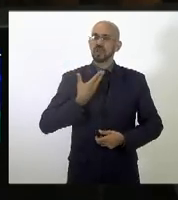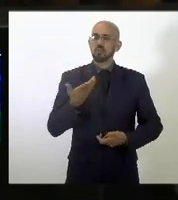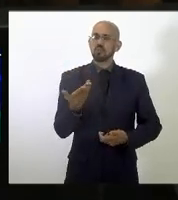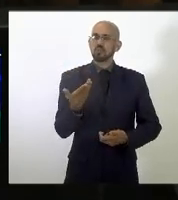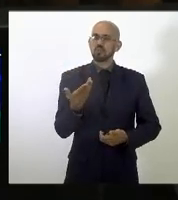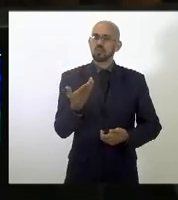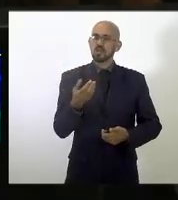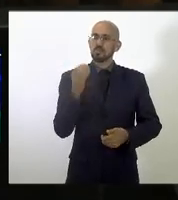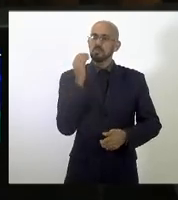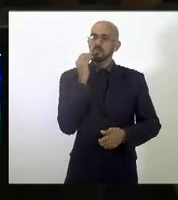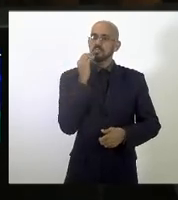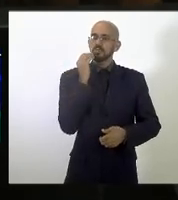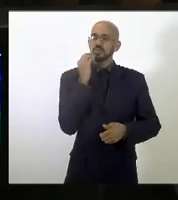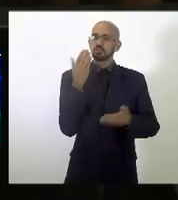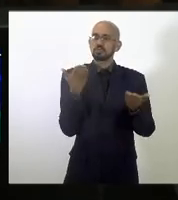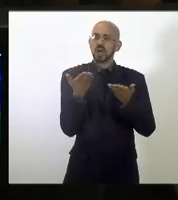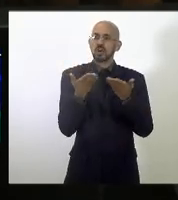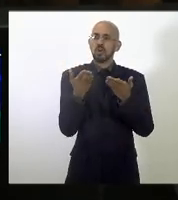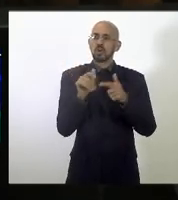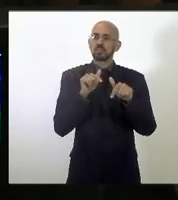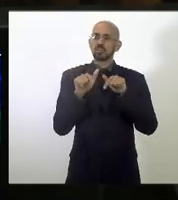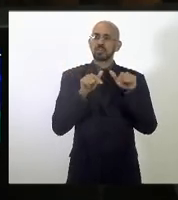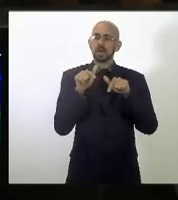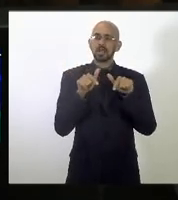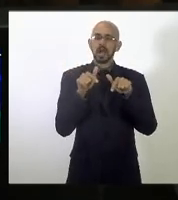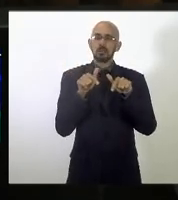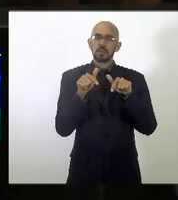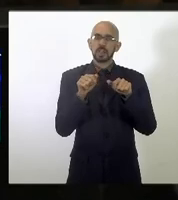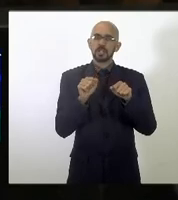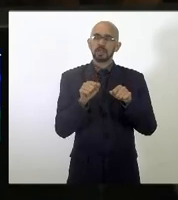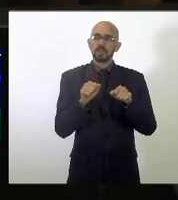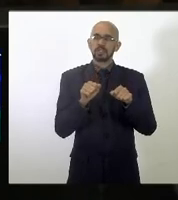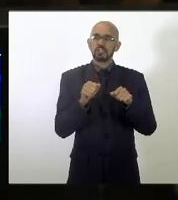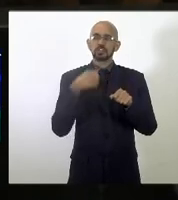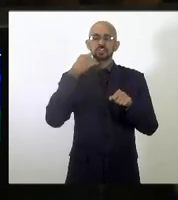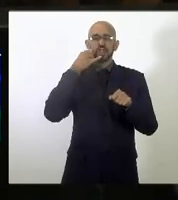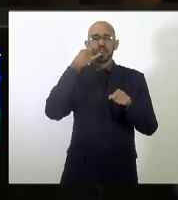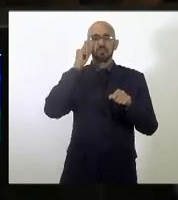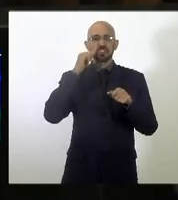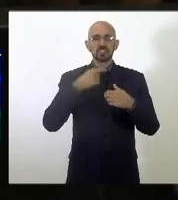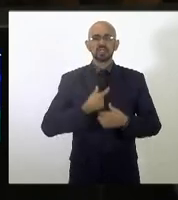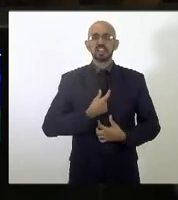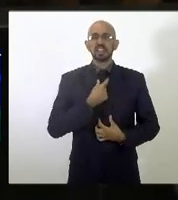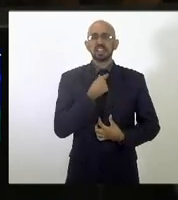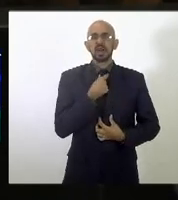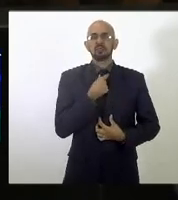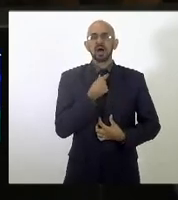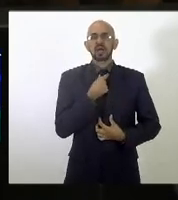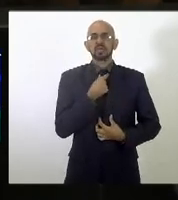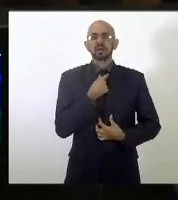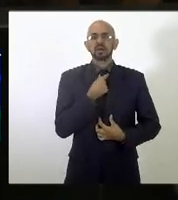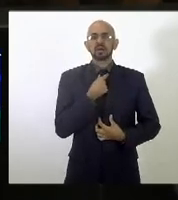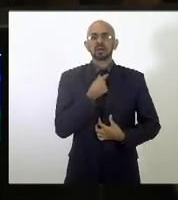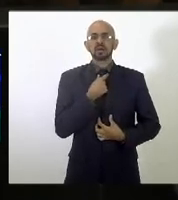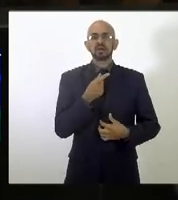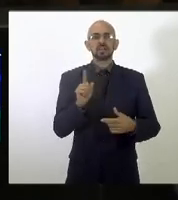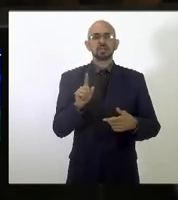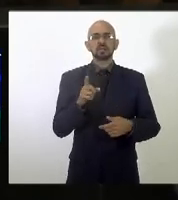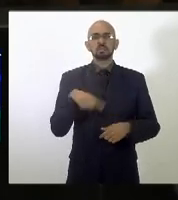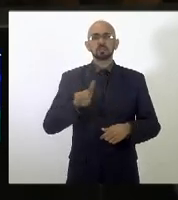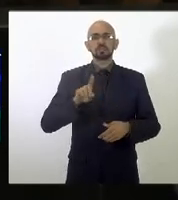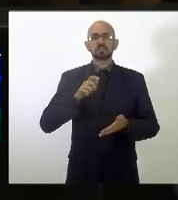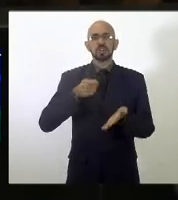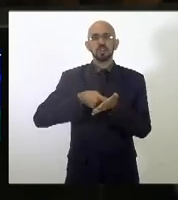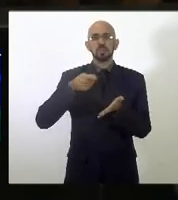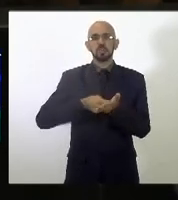Poderíamos agora trabalhar, por exemplo, para que a gente abdique da gravata, torne ela facultativa e traga